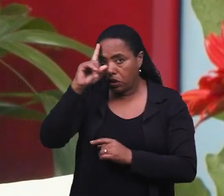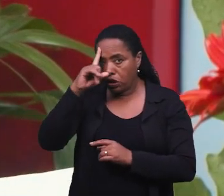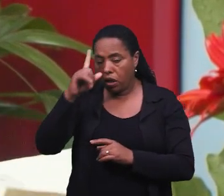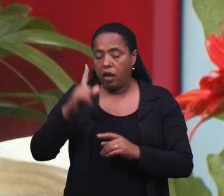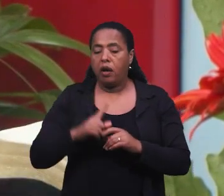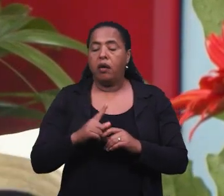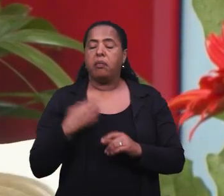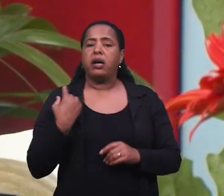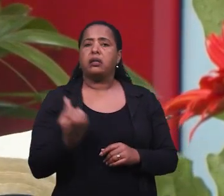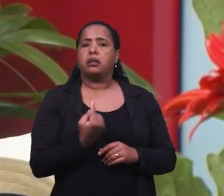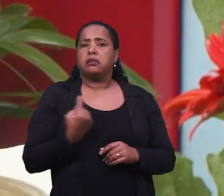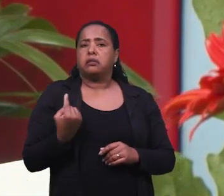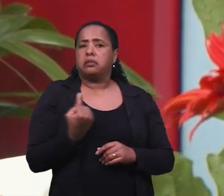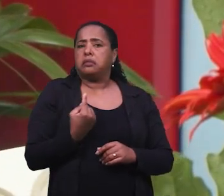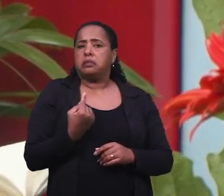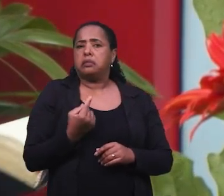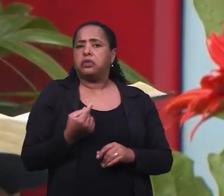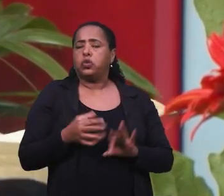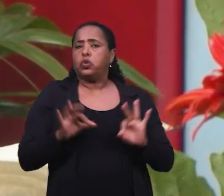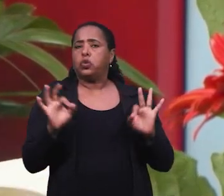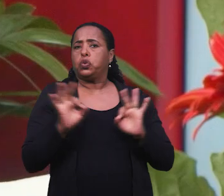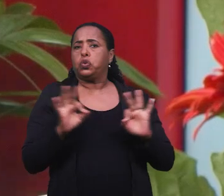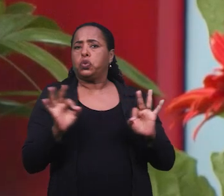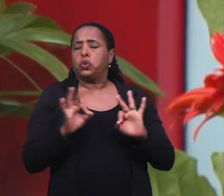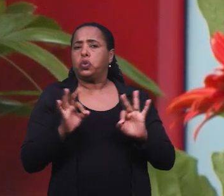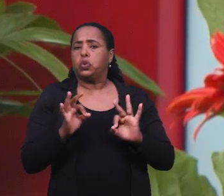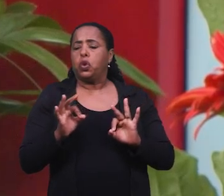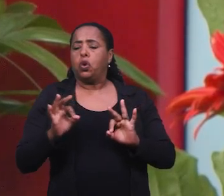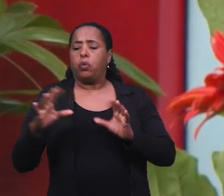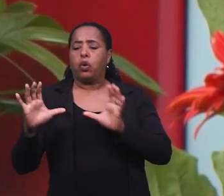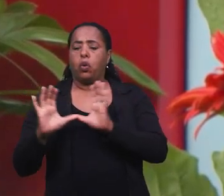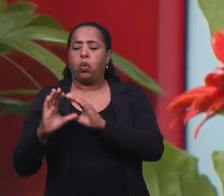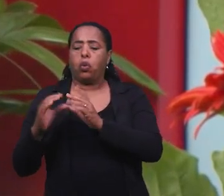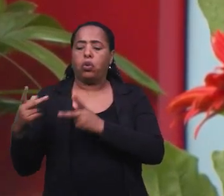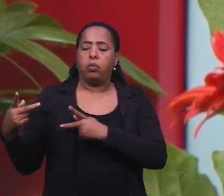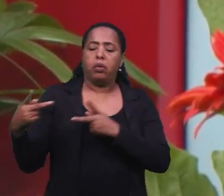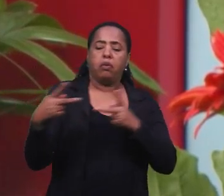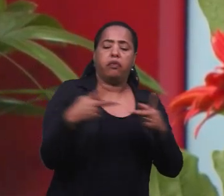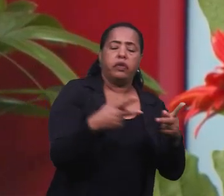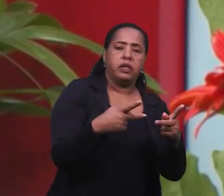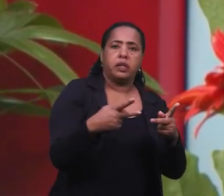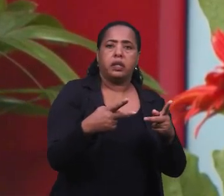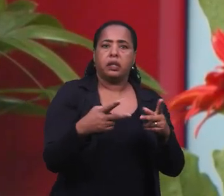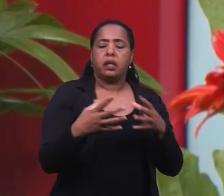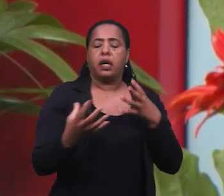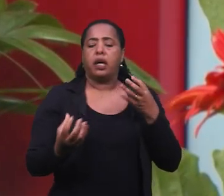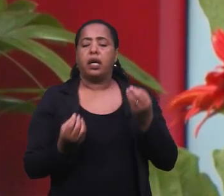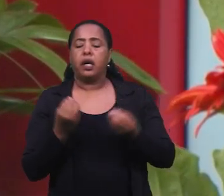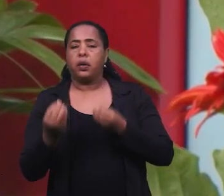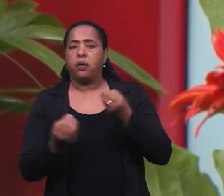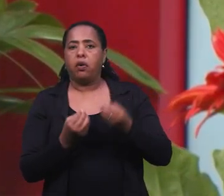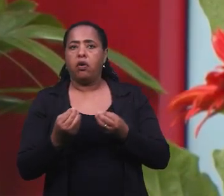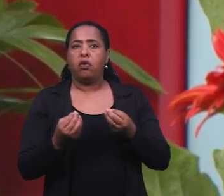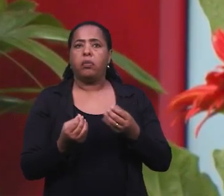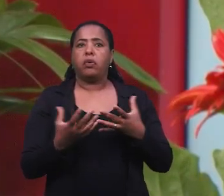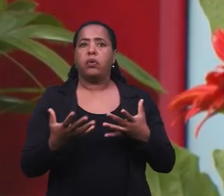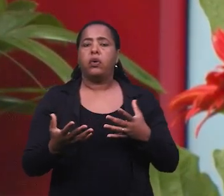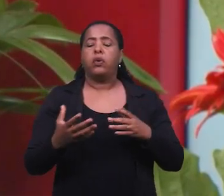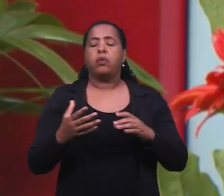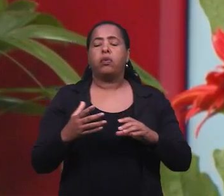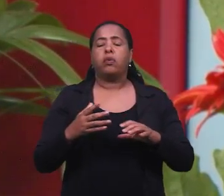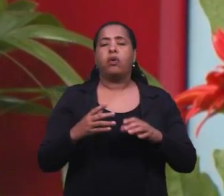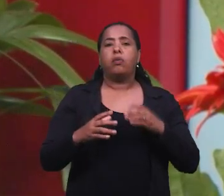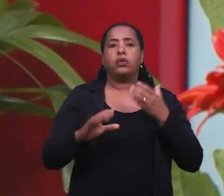mais idosos, nós percebemos essa troca de experiências. Ele falando como o Senhor tem cuidado e os jovens se alegrando em